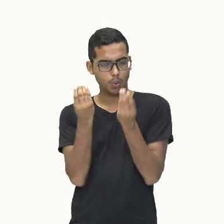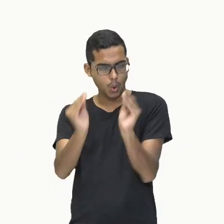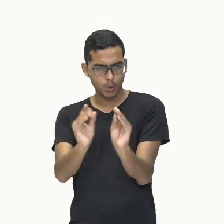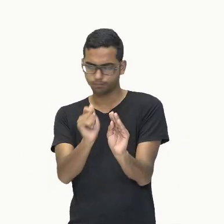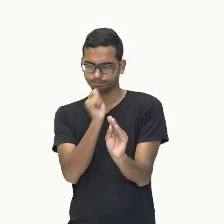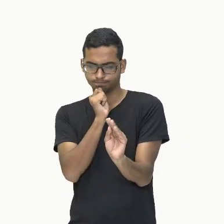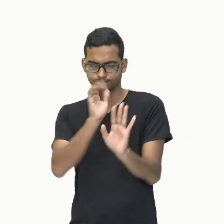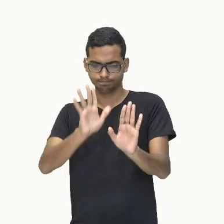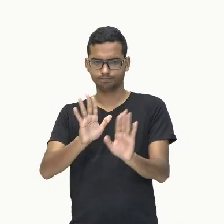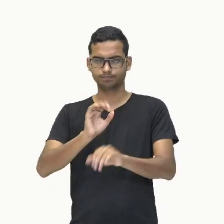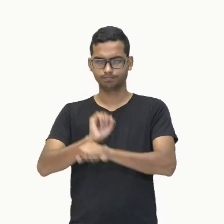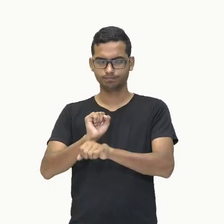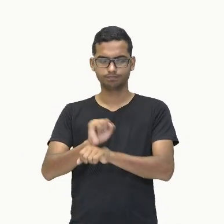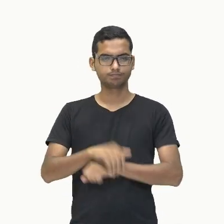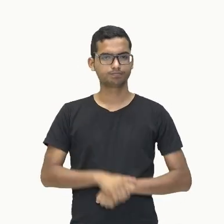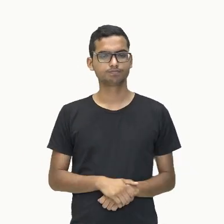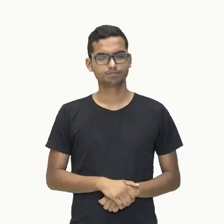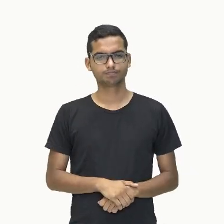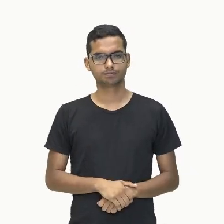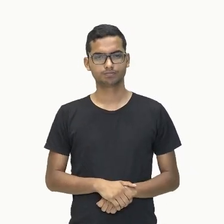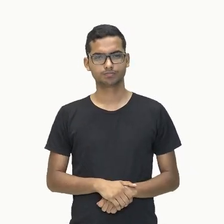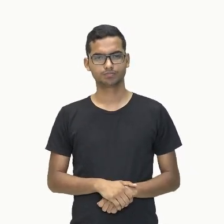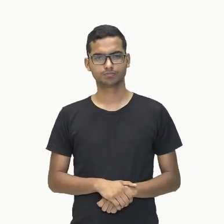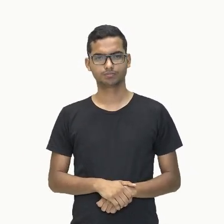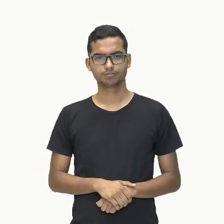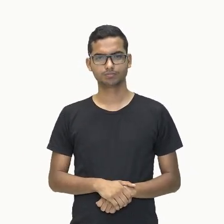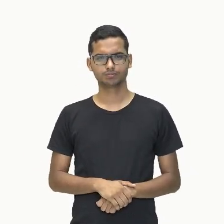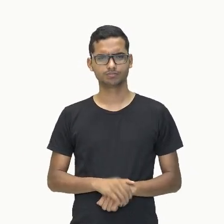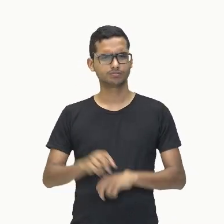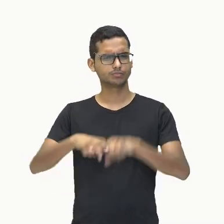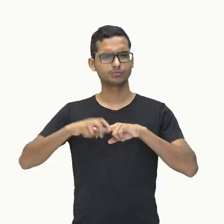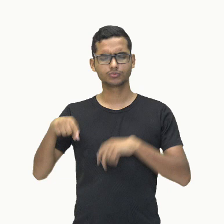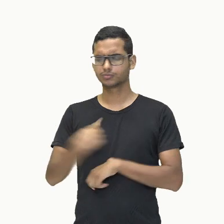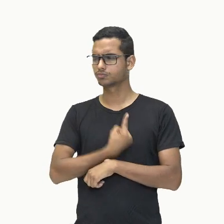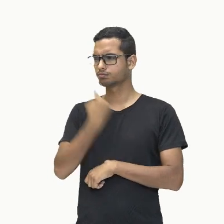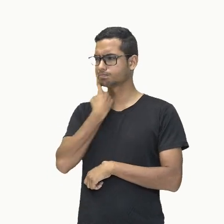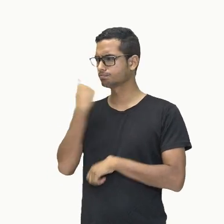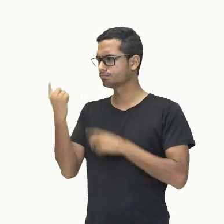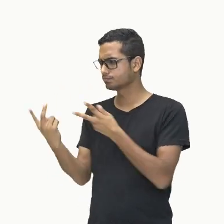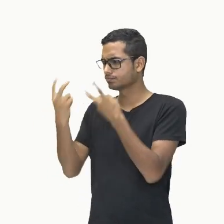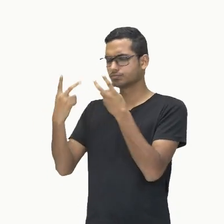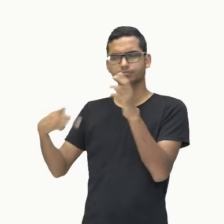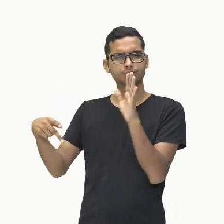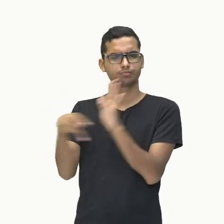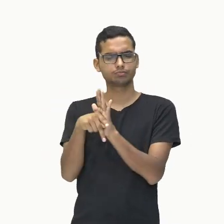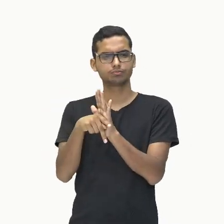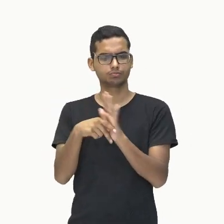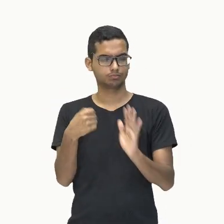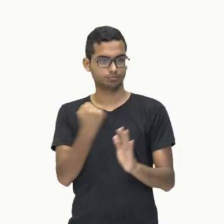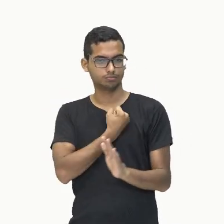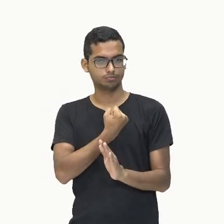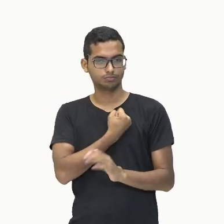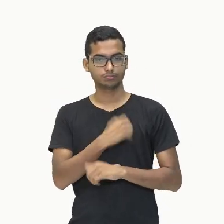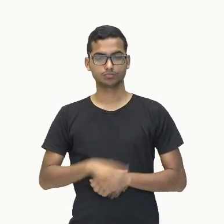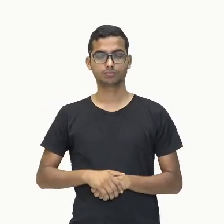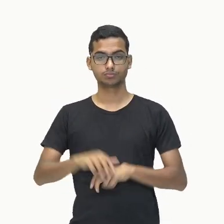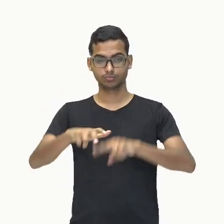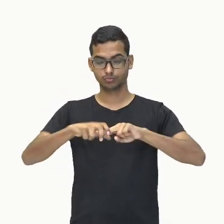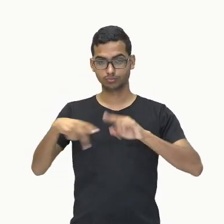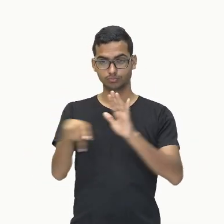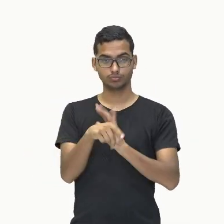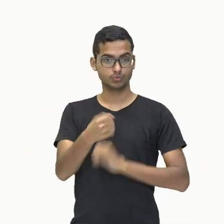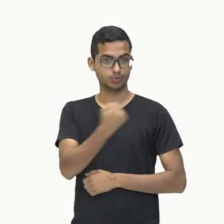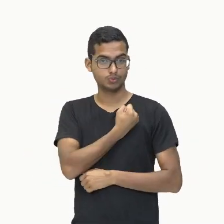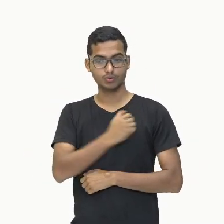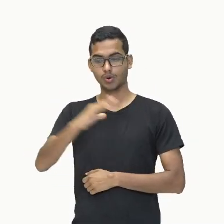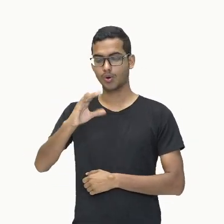E aí, por que a gente fez tanto esse trabalho aí de identificar os coeficientes? Porque os coeficientes